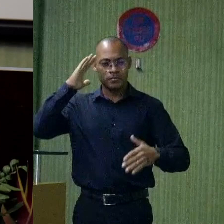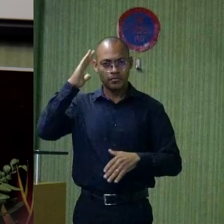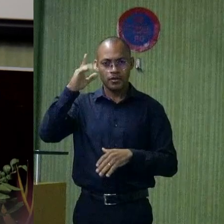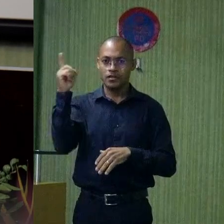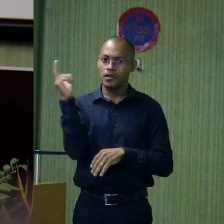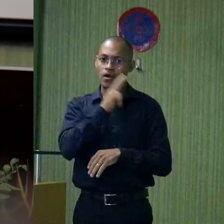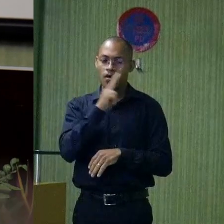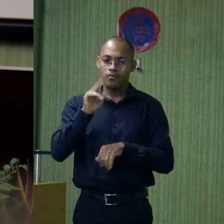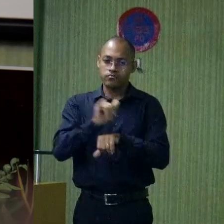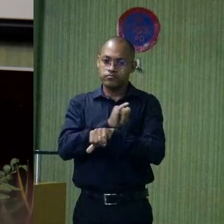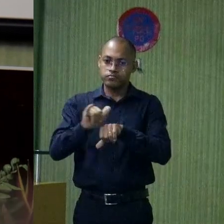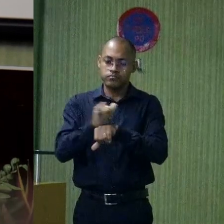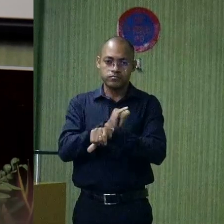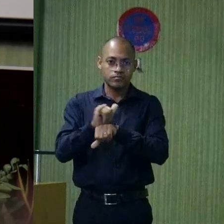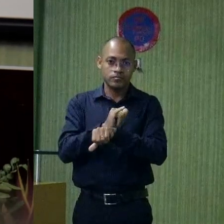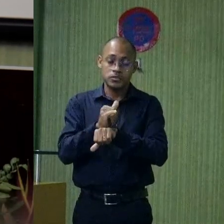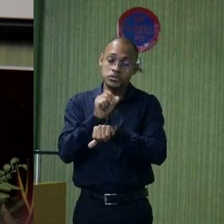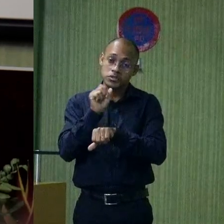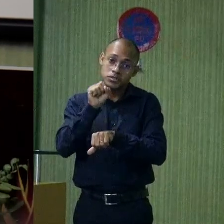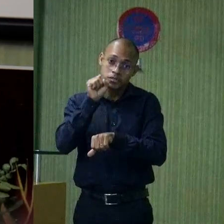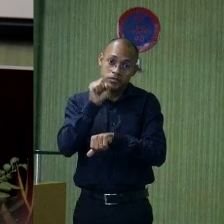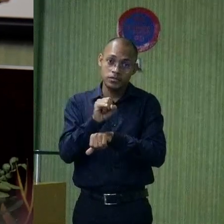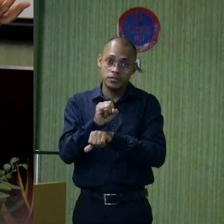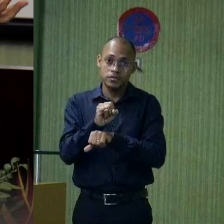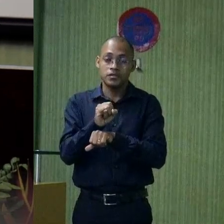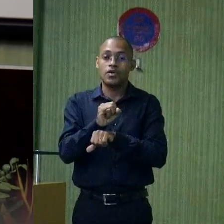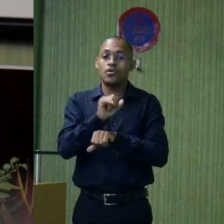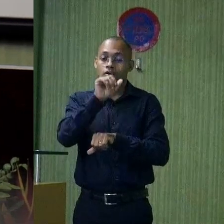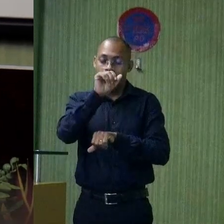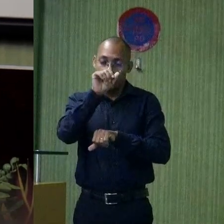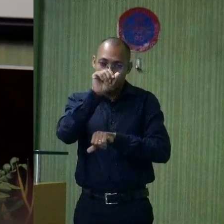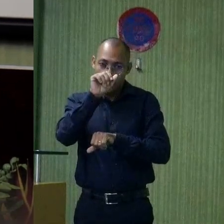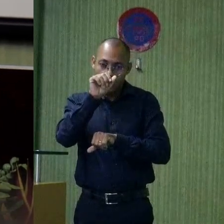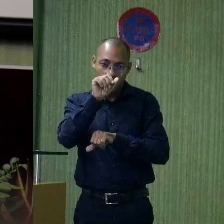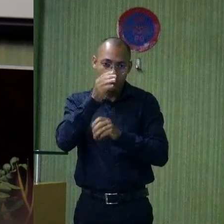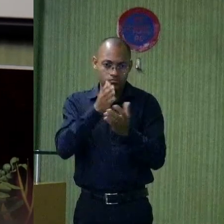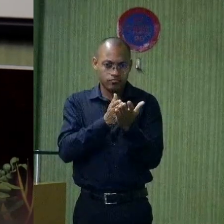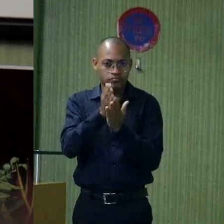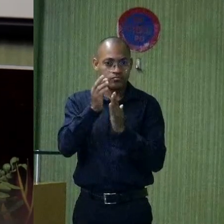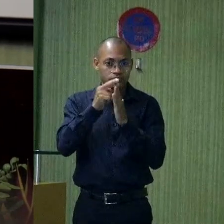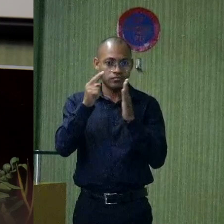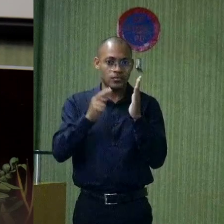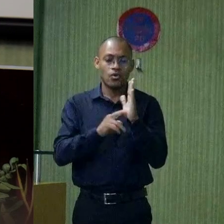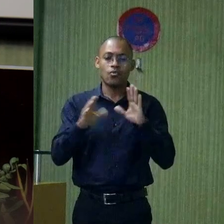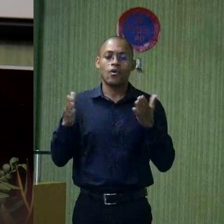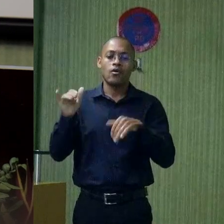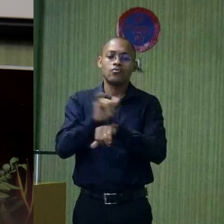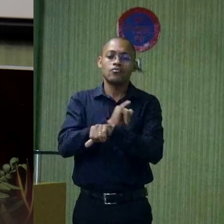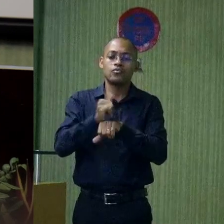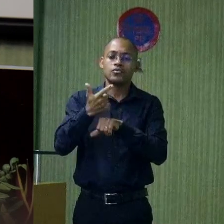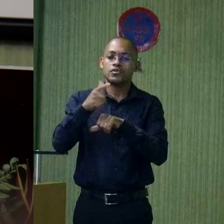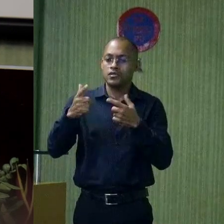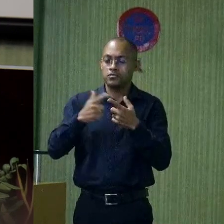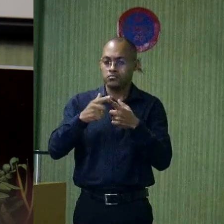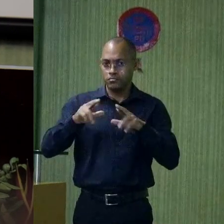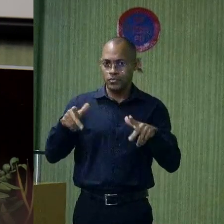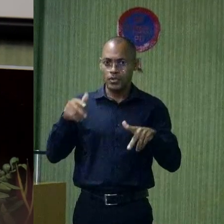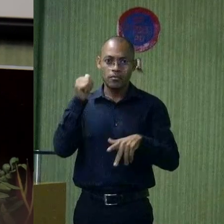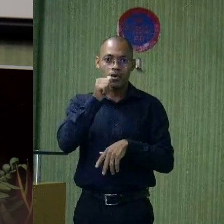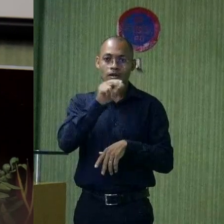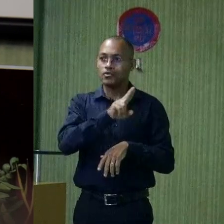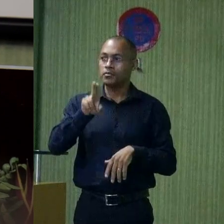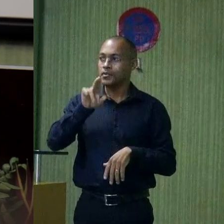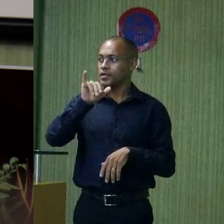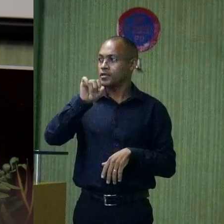com baseados no Censo no Ideb qual a estratégia ser realizada pelo Ministério Público a pergunta de Isabela